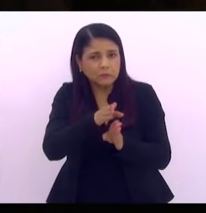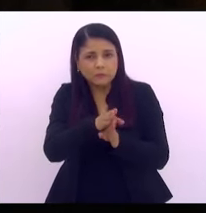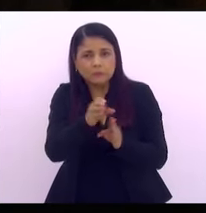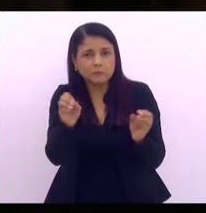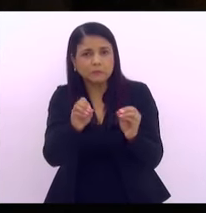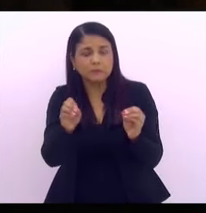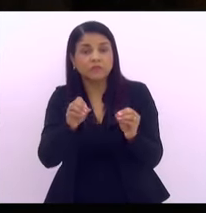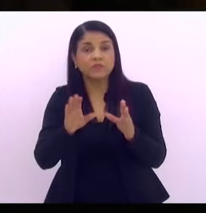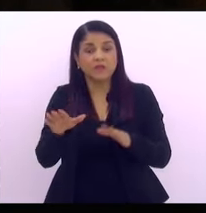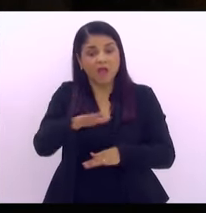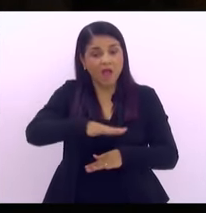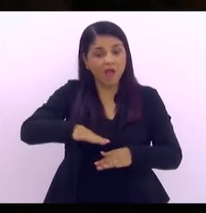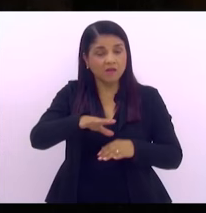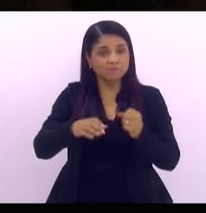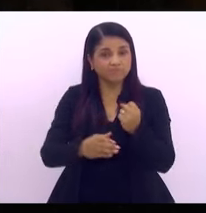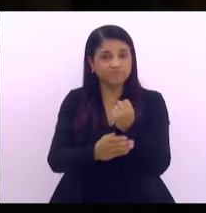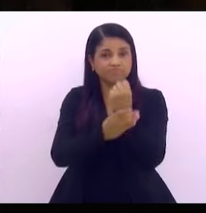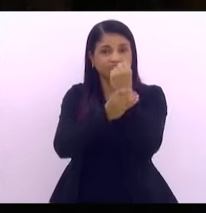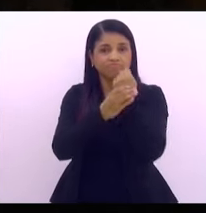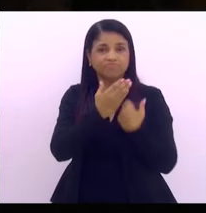segurança pública está agindo